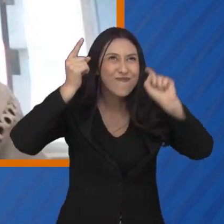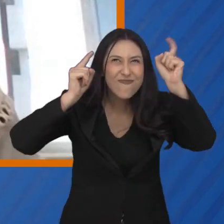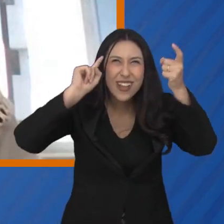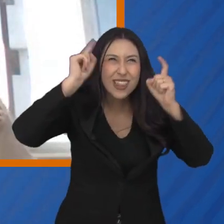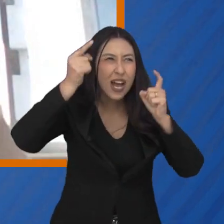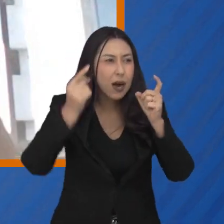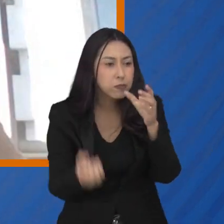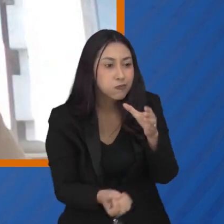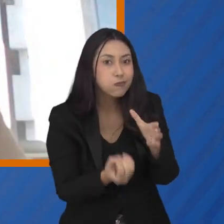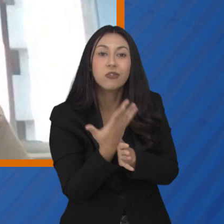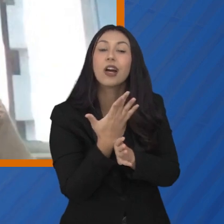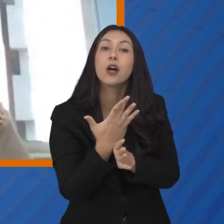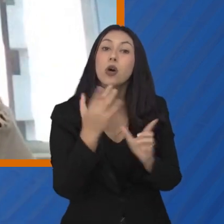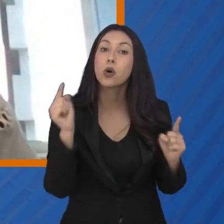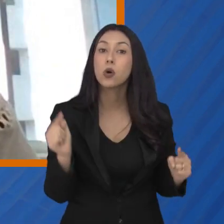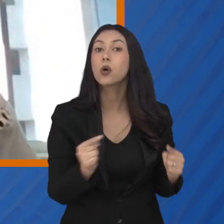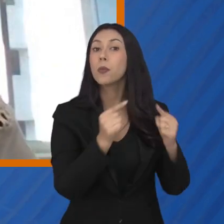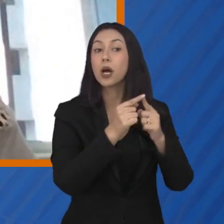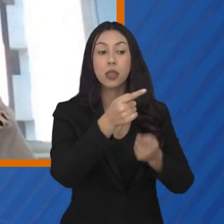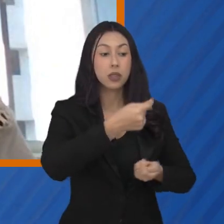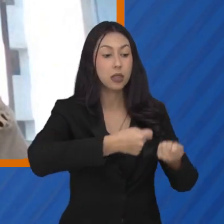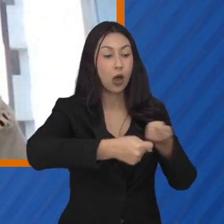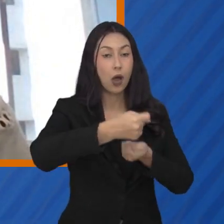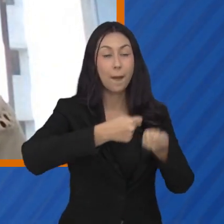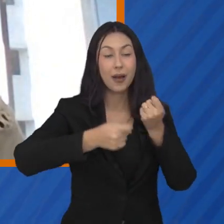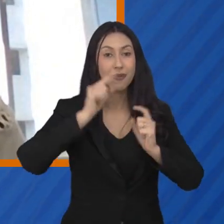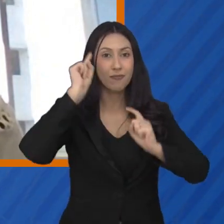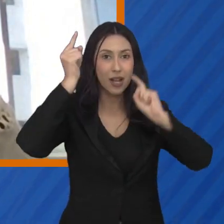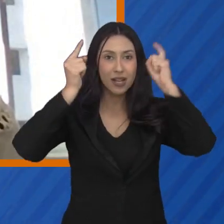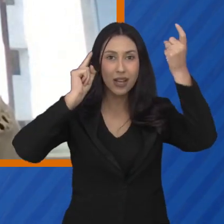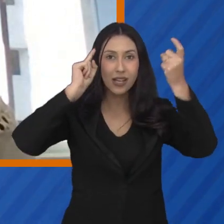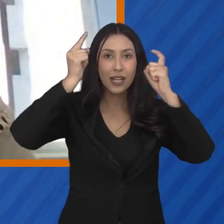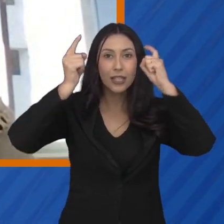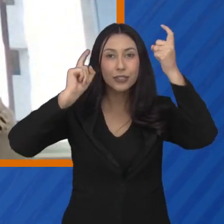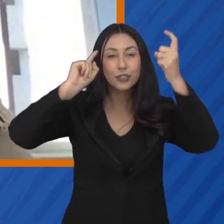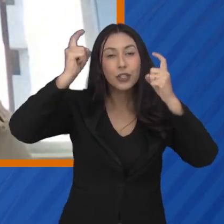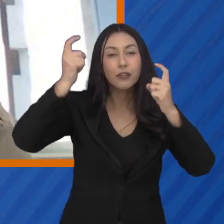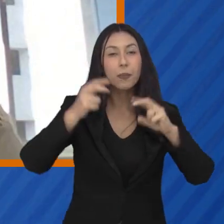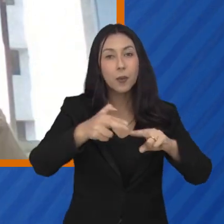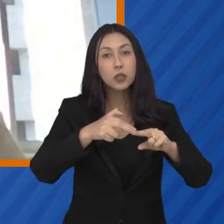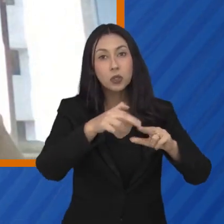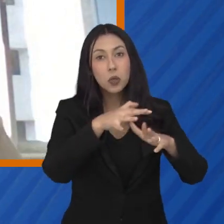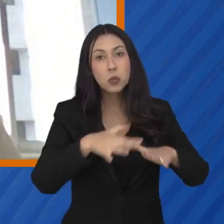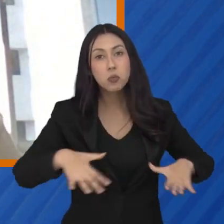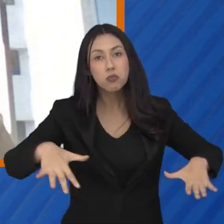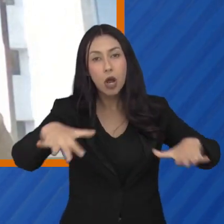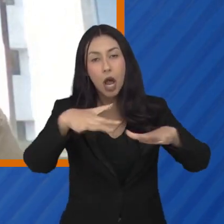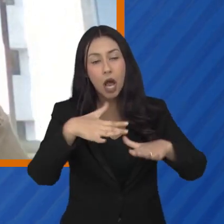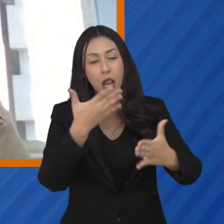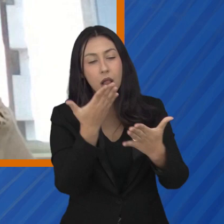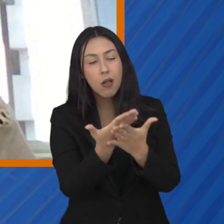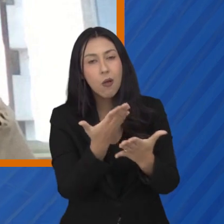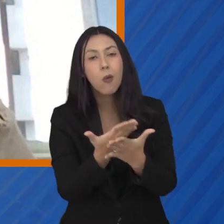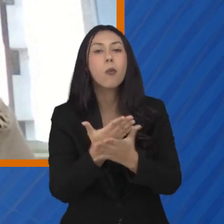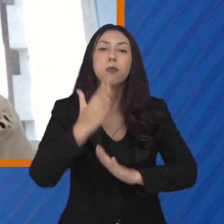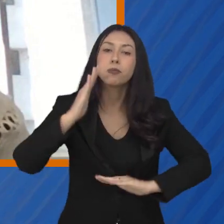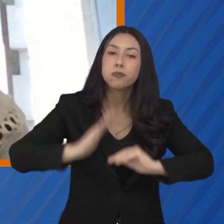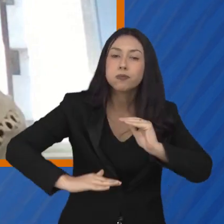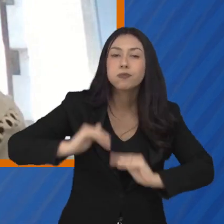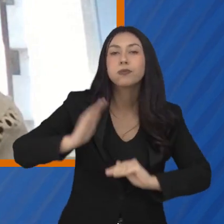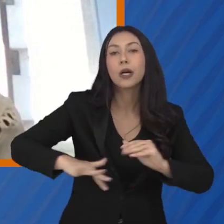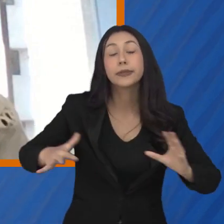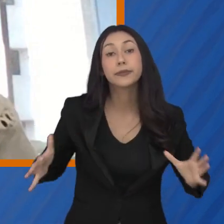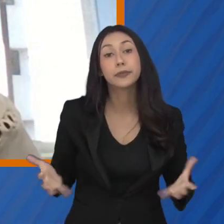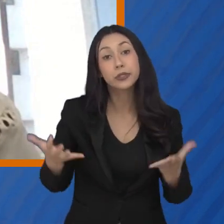da criatividade está atrelado à área da economia criativa. Então, é um grande campo aí de estudo e de